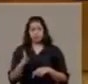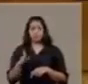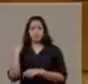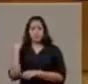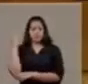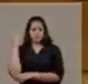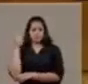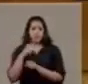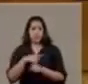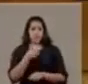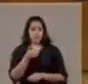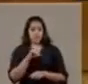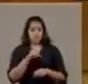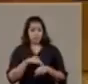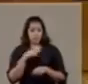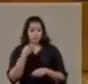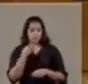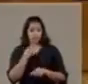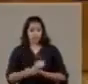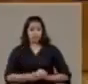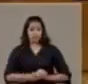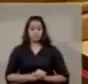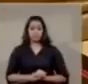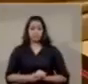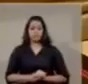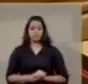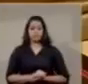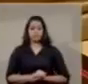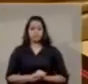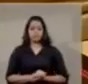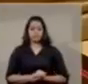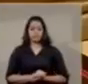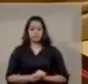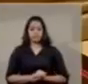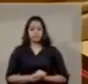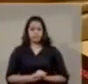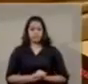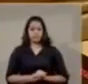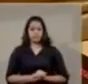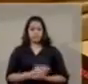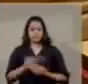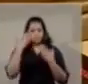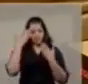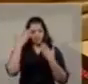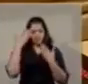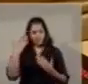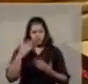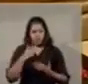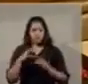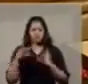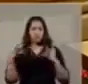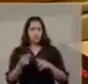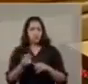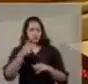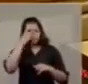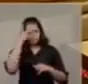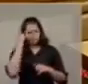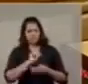até 10 minutos para se pronunciar. Obrigado, presidente. Excelentíssimo senhor presidente, eminente relator,